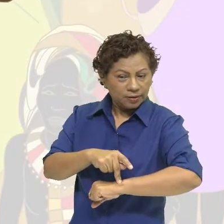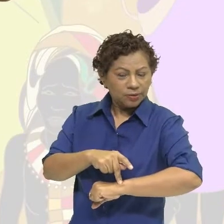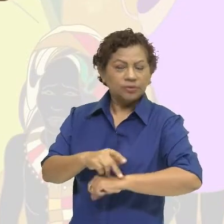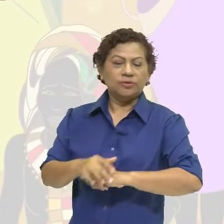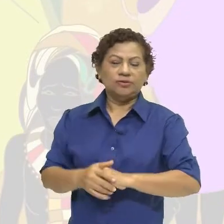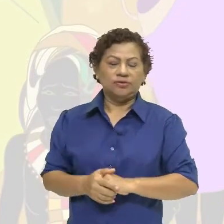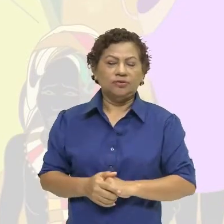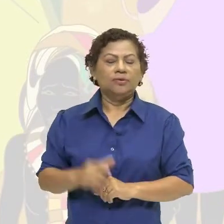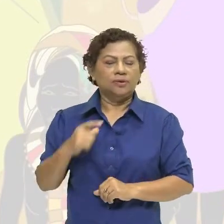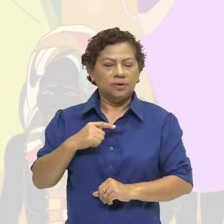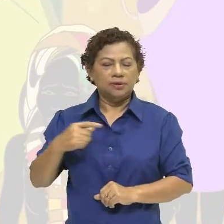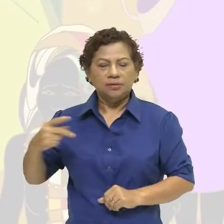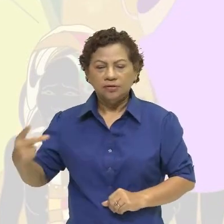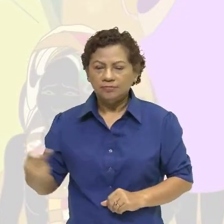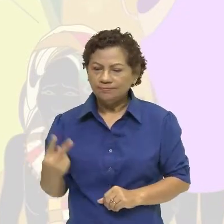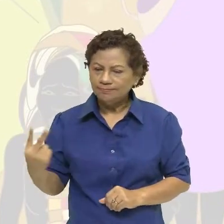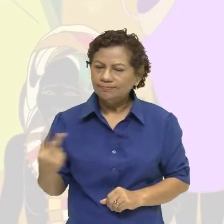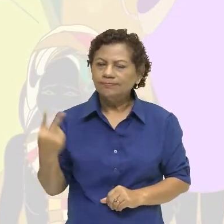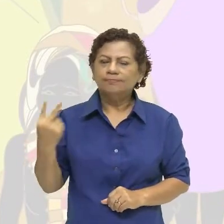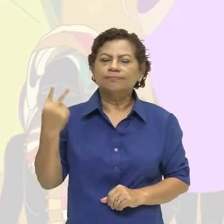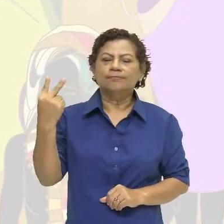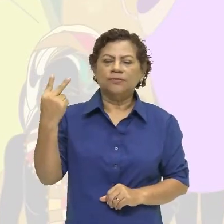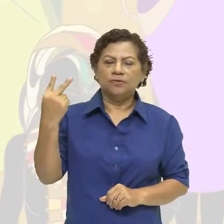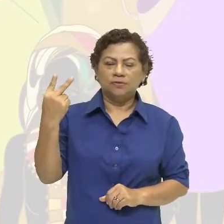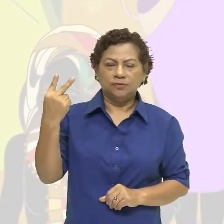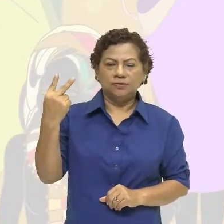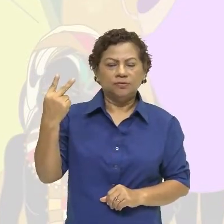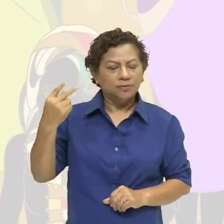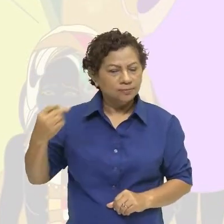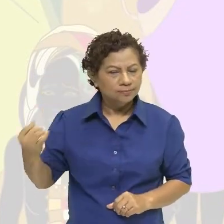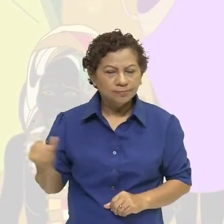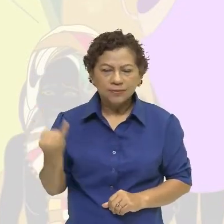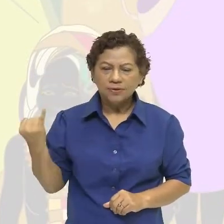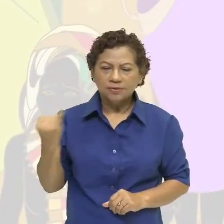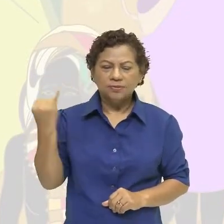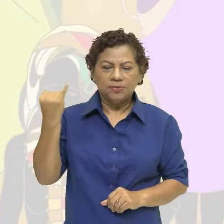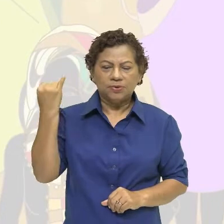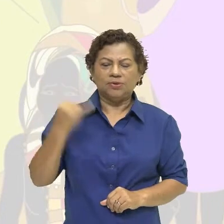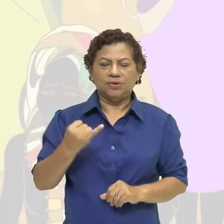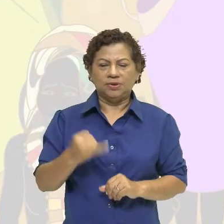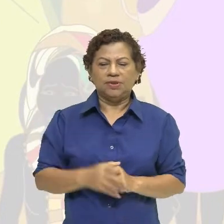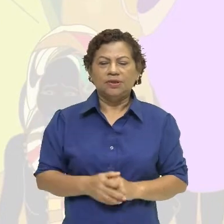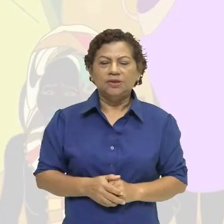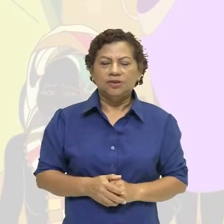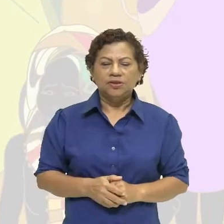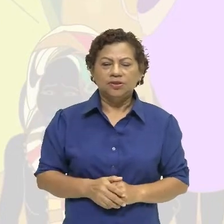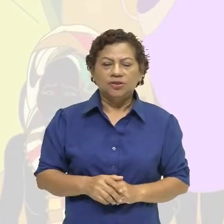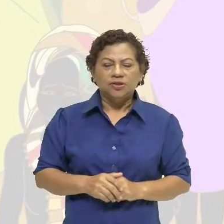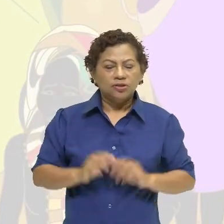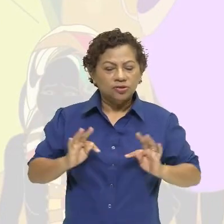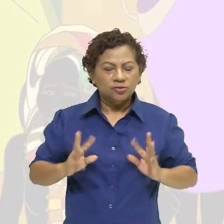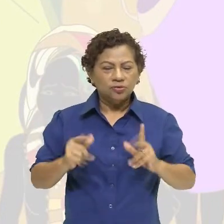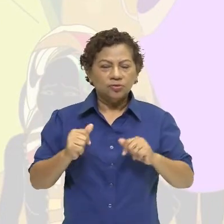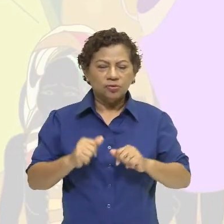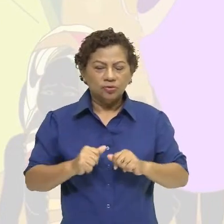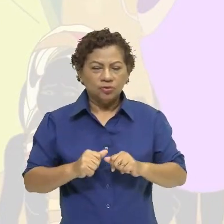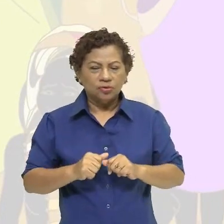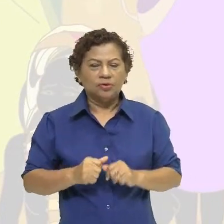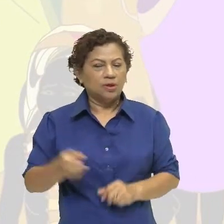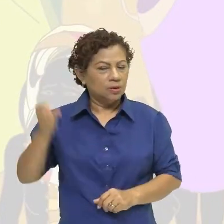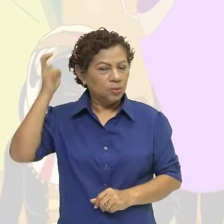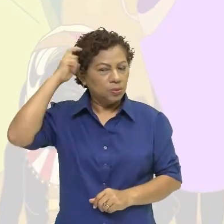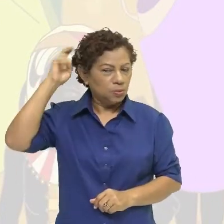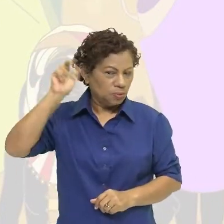de valores. Os valores são extremamente importantes em cada narrativa mítica da cultura